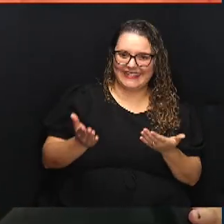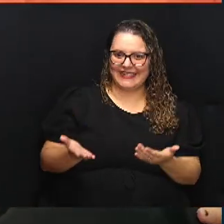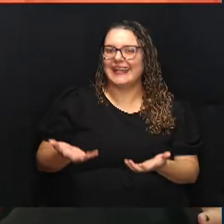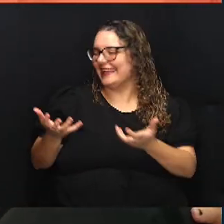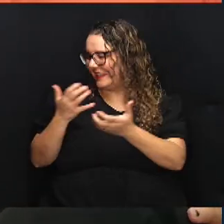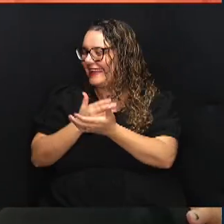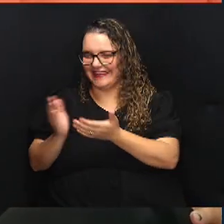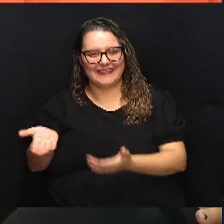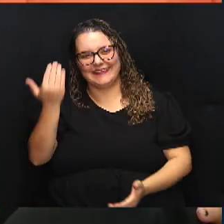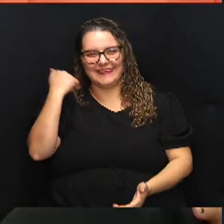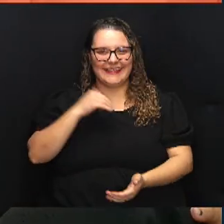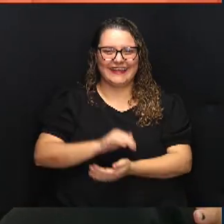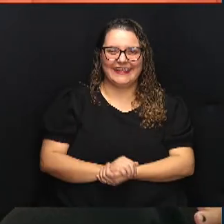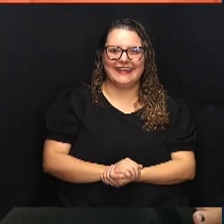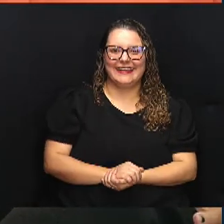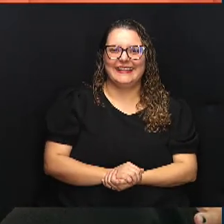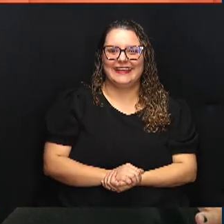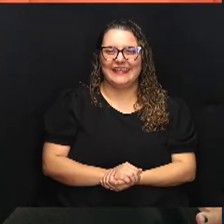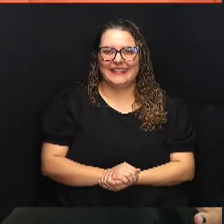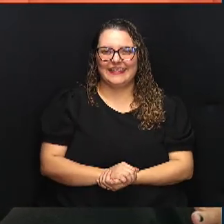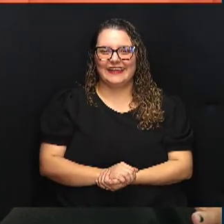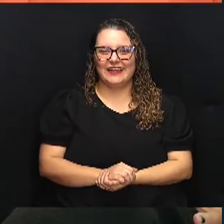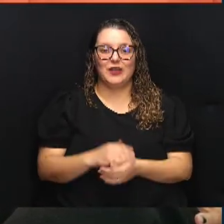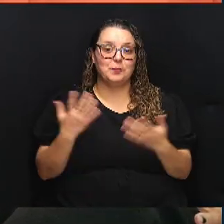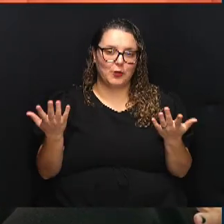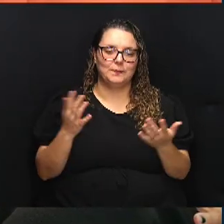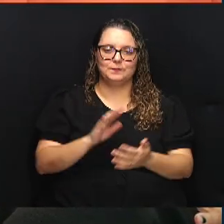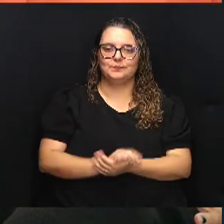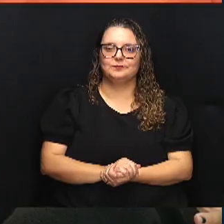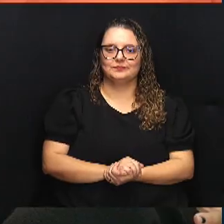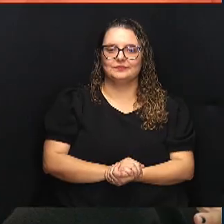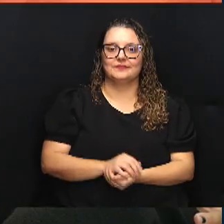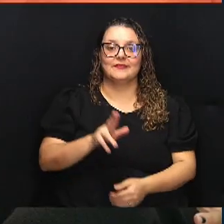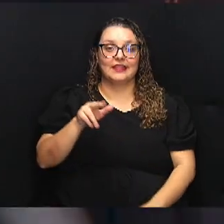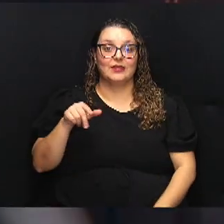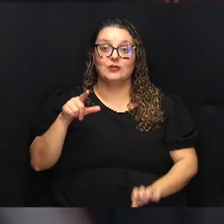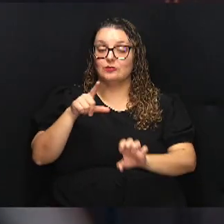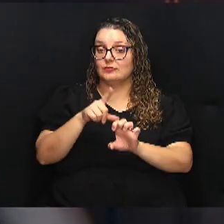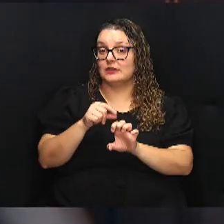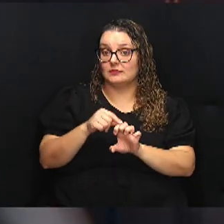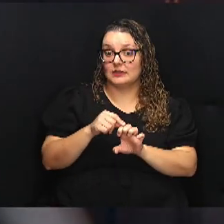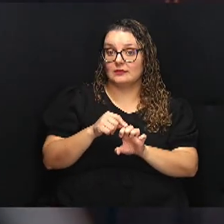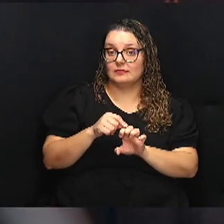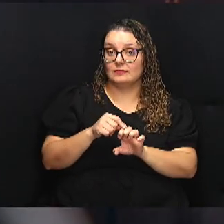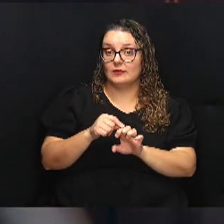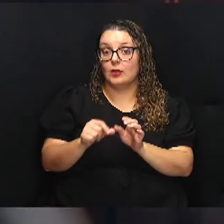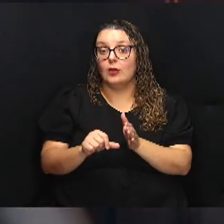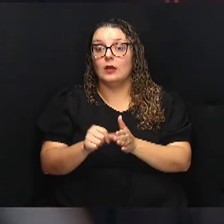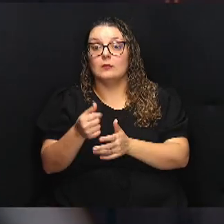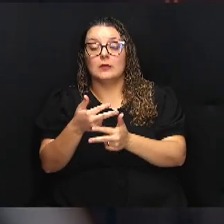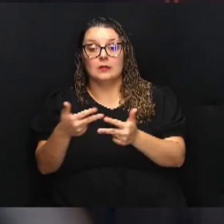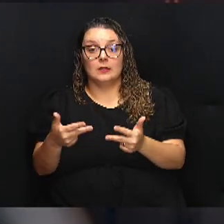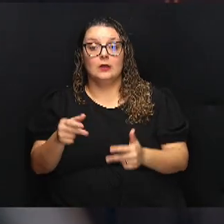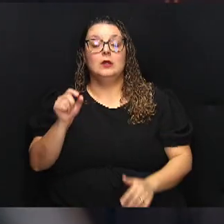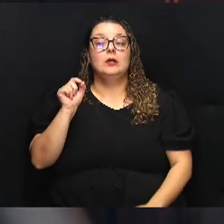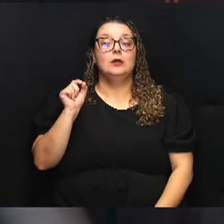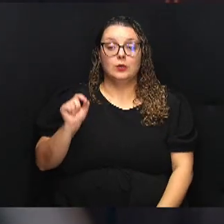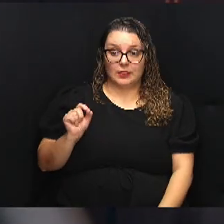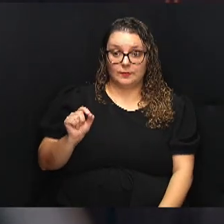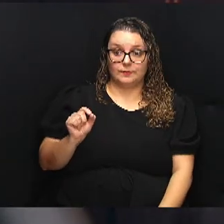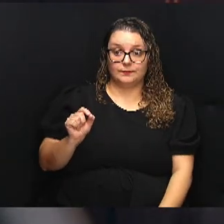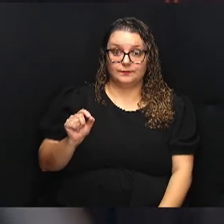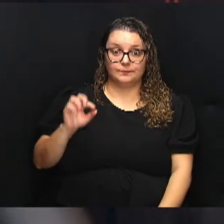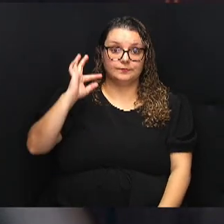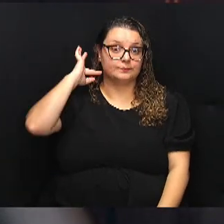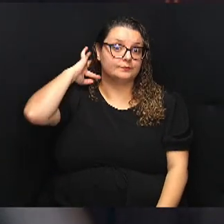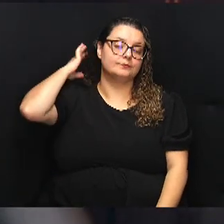começar. Manda ver. Então vai. Para quem nunca empreendeu, para mim o primeiro ponto é: